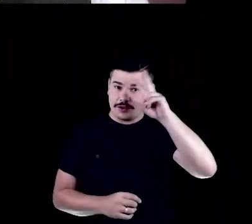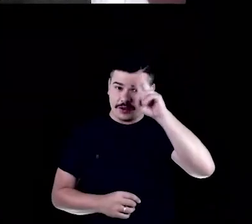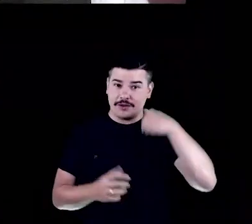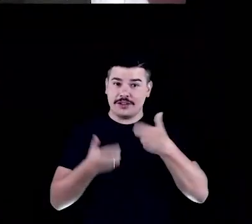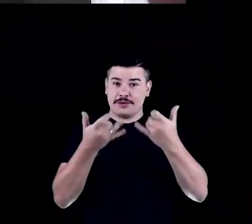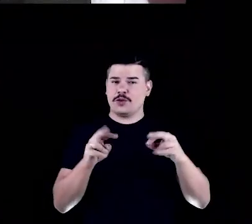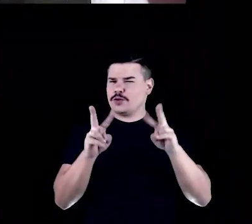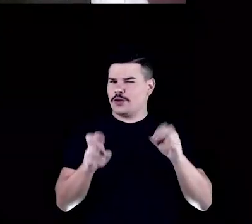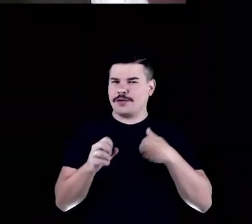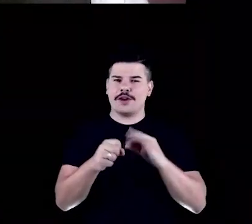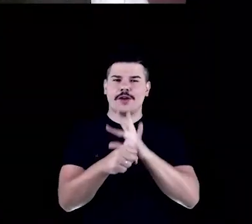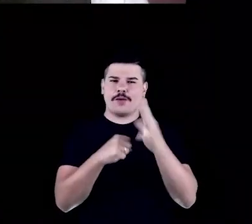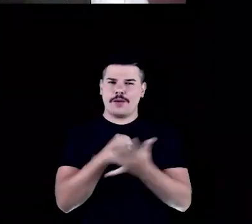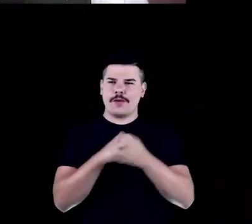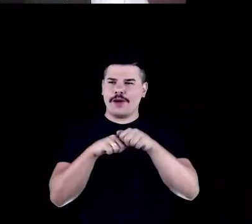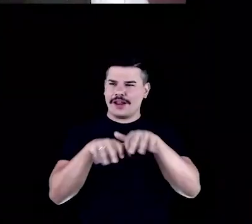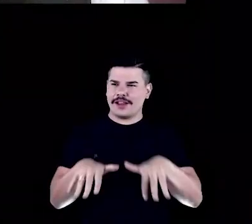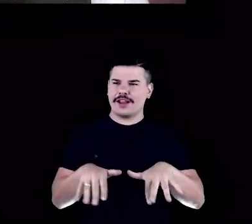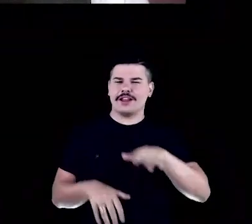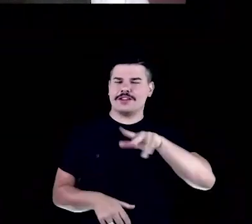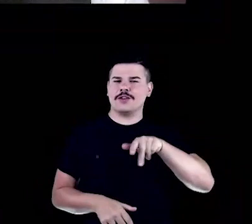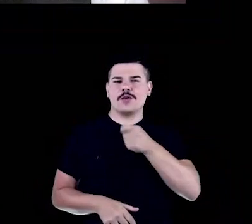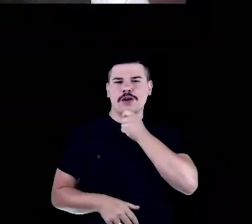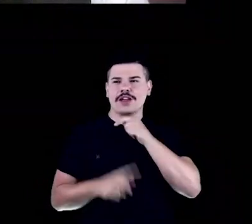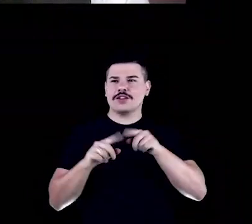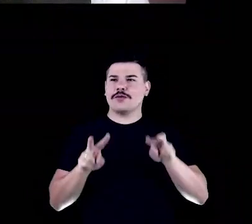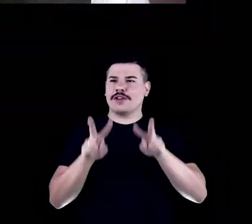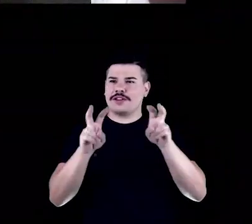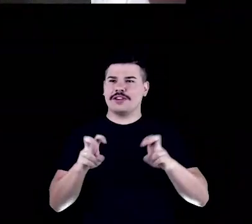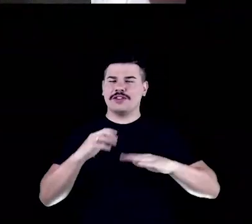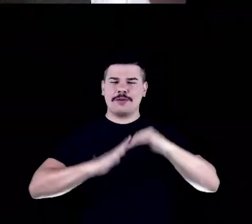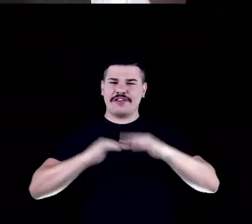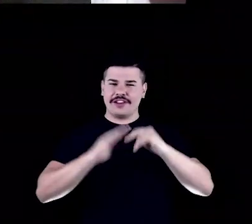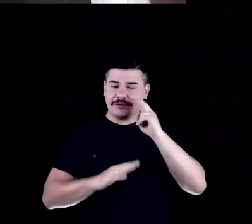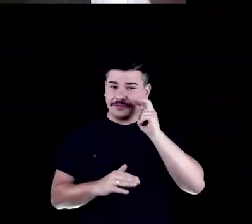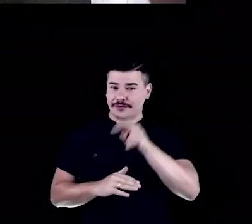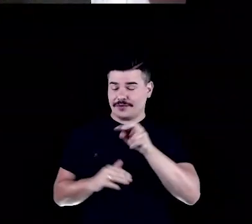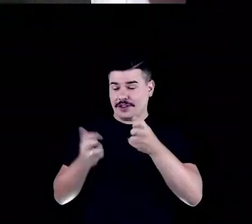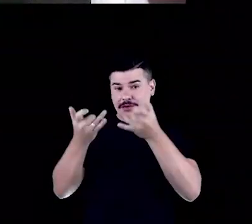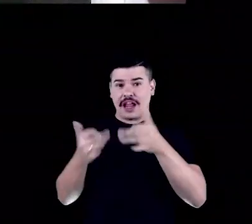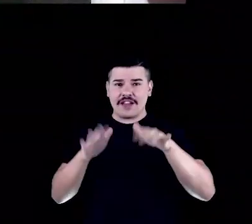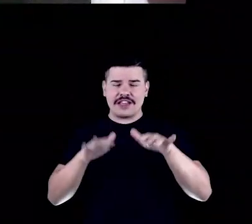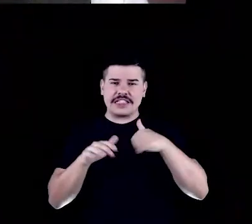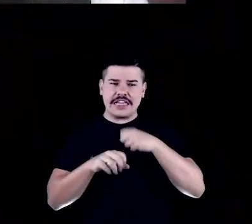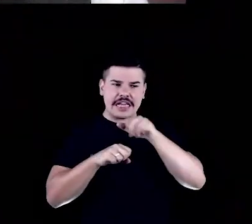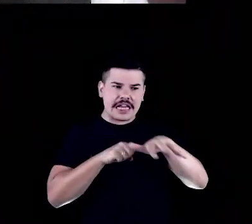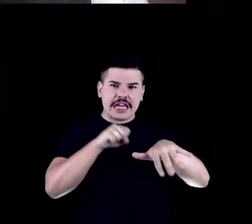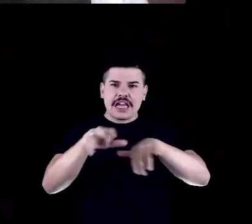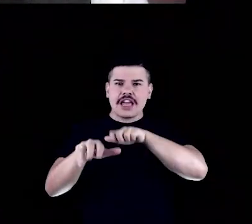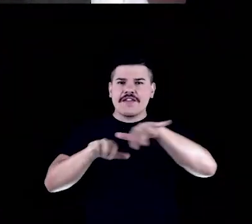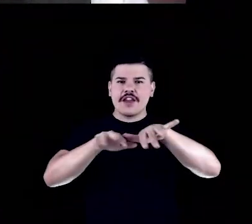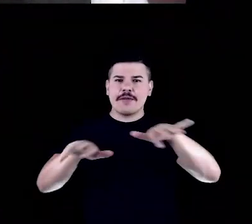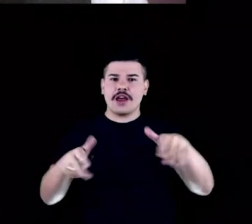E eu não falo de quarentena, eu não falo de isolamento nesse livro, mas o contexto está lá, assim. Quando você não fala de alguma coisa, as coisas se reverberam,